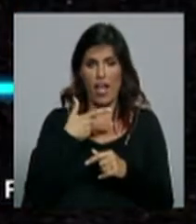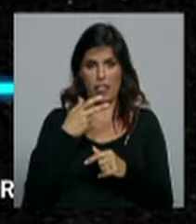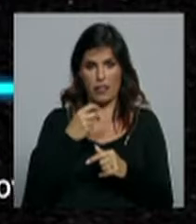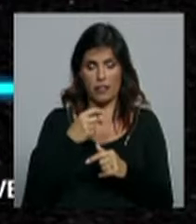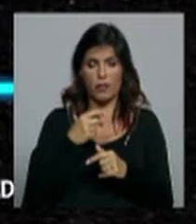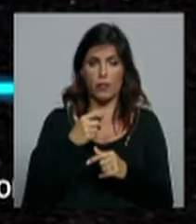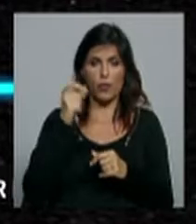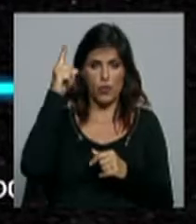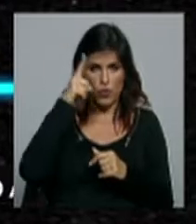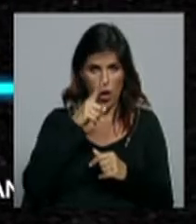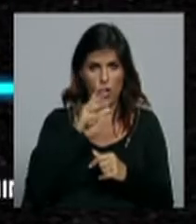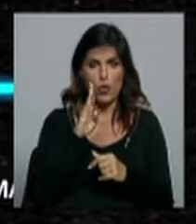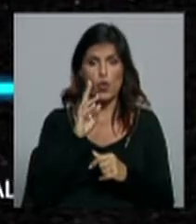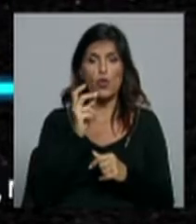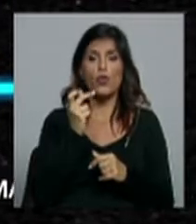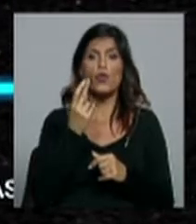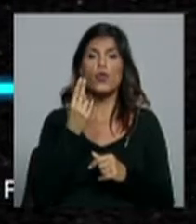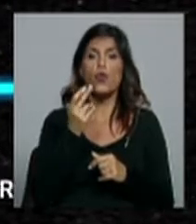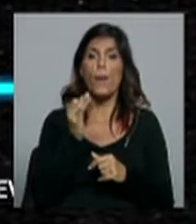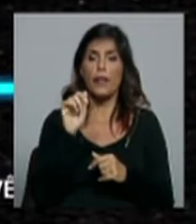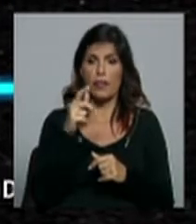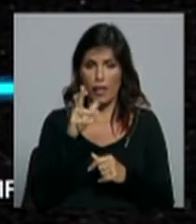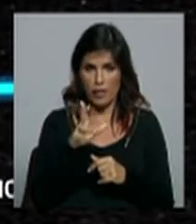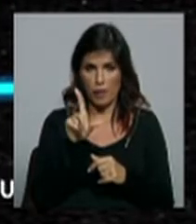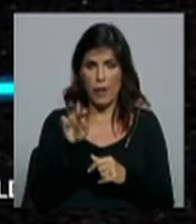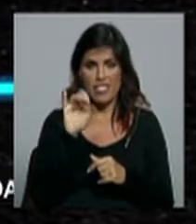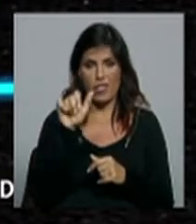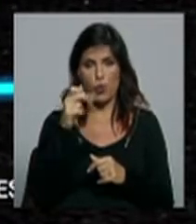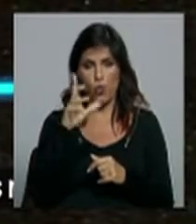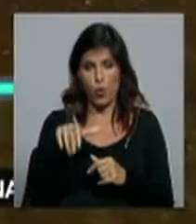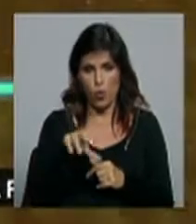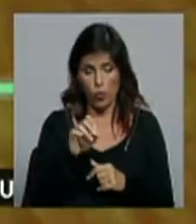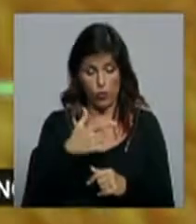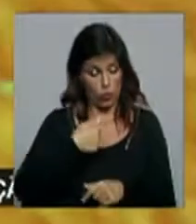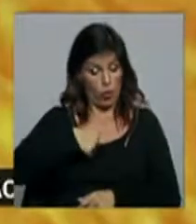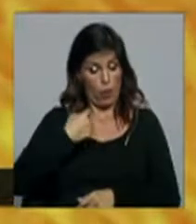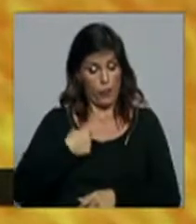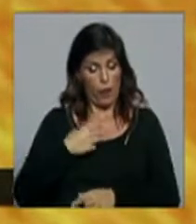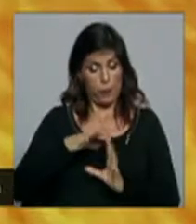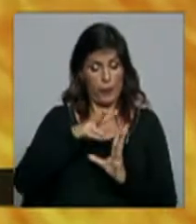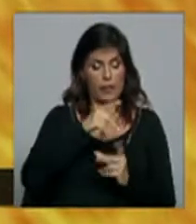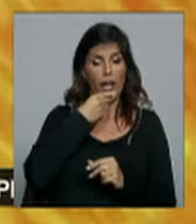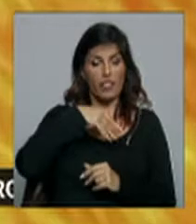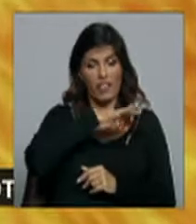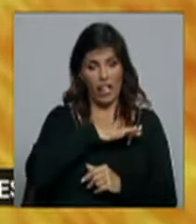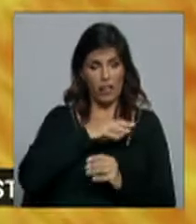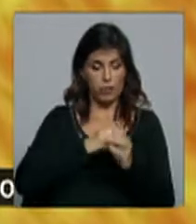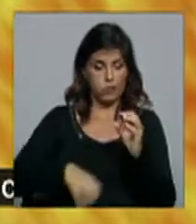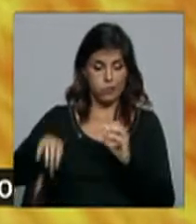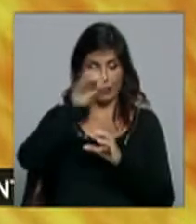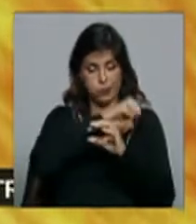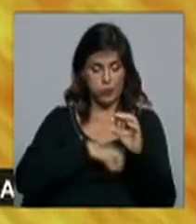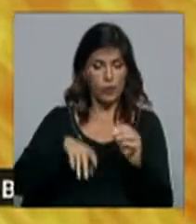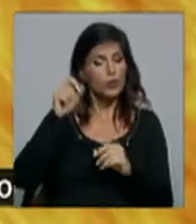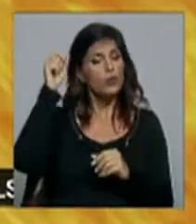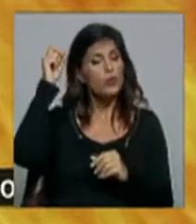Júpiter e Saturno. E, olha, nós sabemos que o nosso próprio planeta Terra, quando gira à volta do Sol, aquele núcleo líquido que tem no